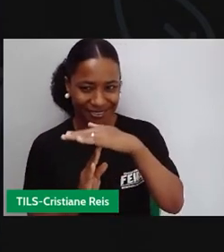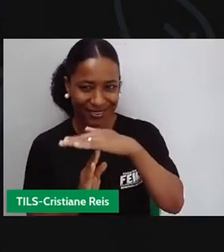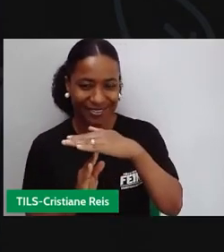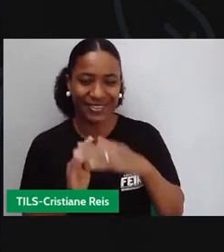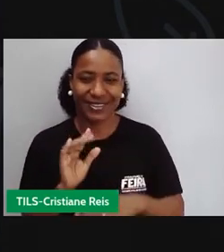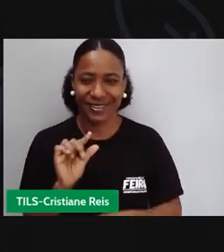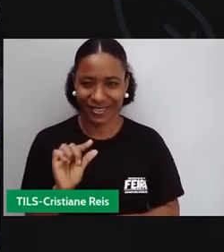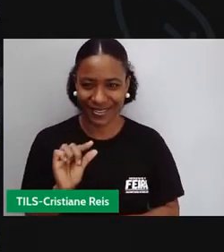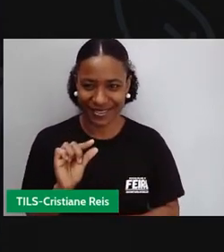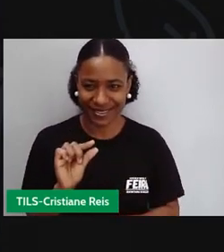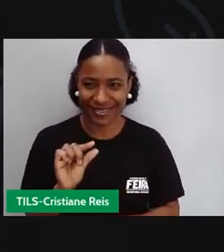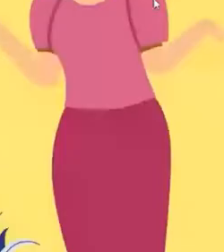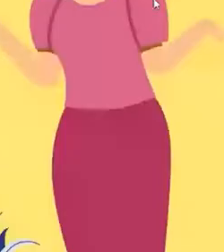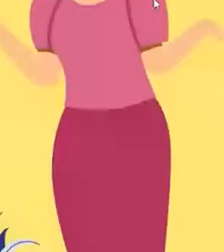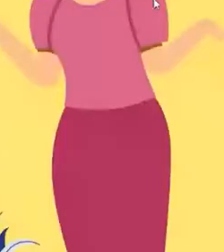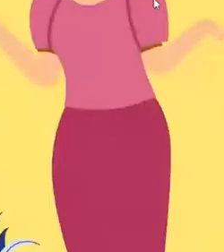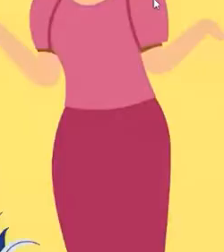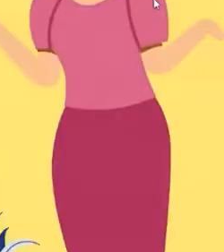Só um minutinho, por favor.